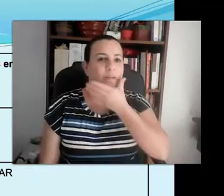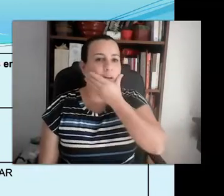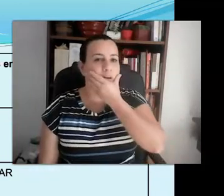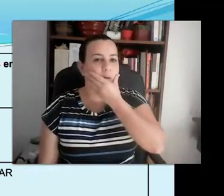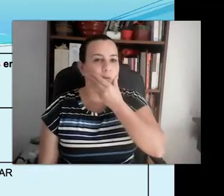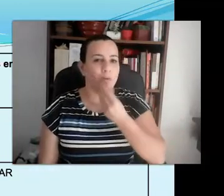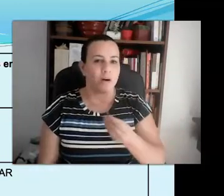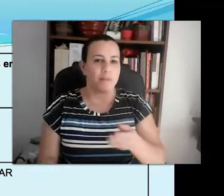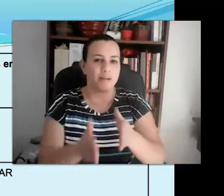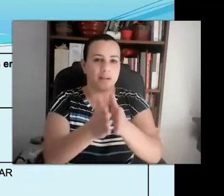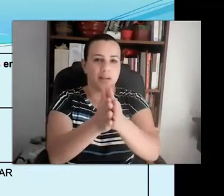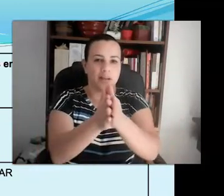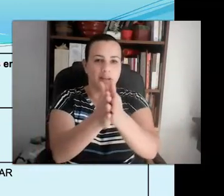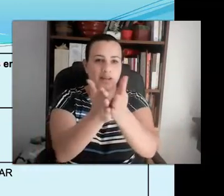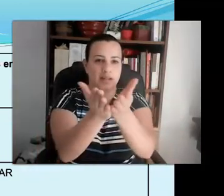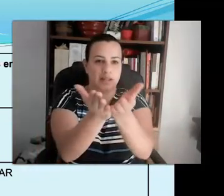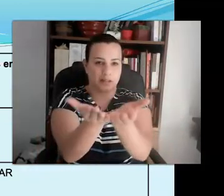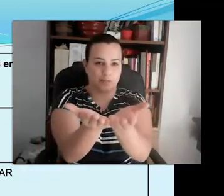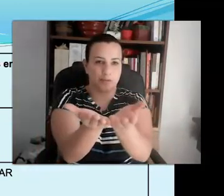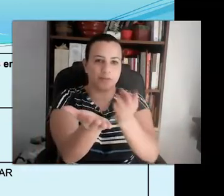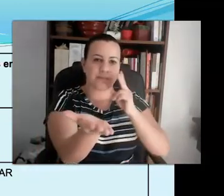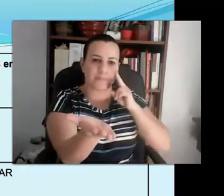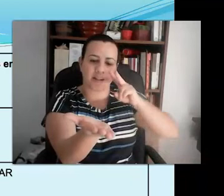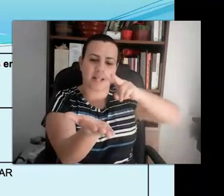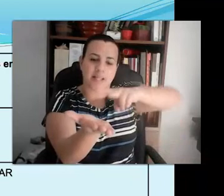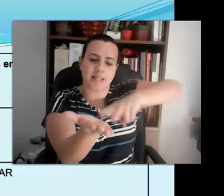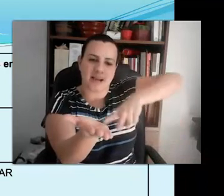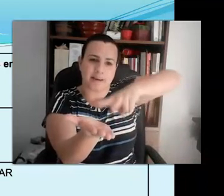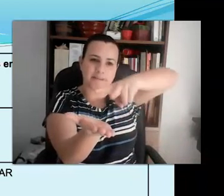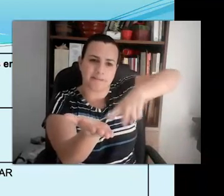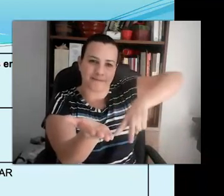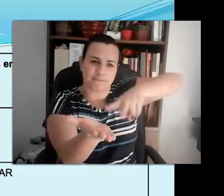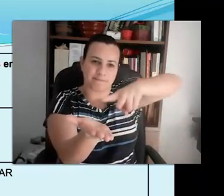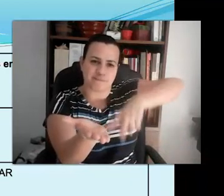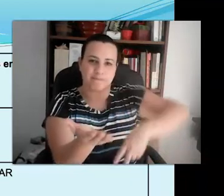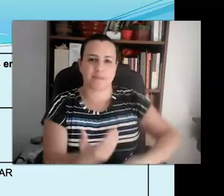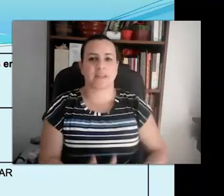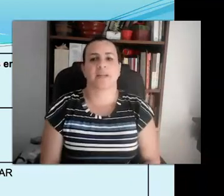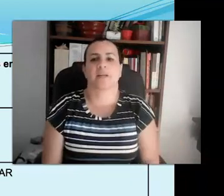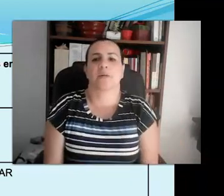ficaria: o homem, livro, ler.